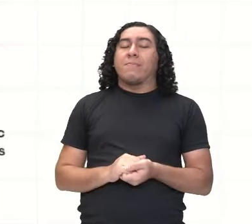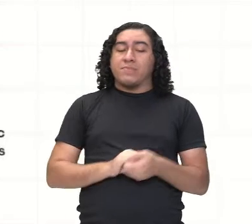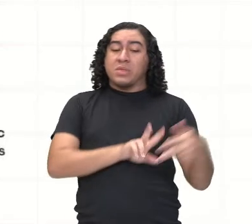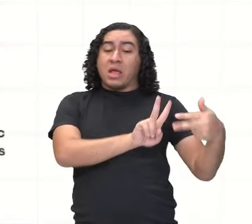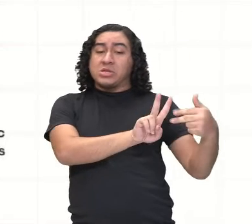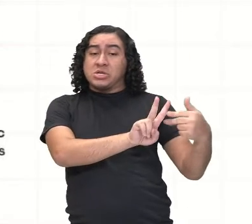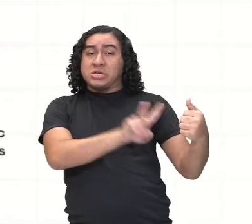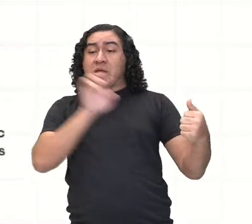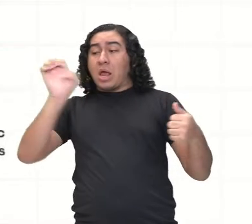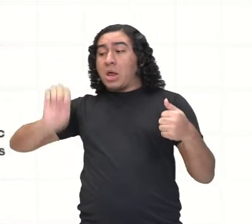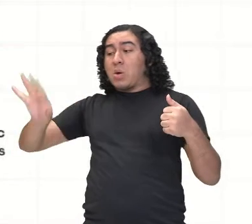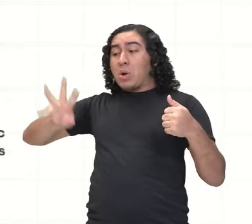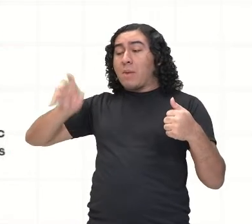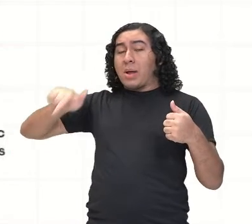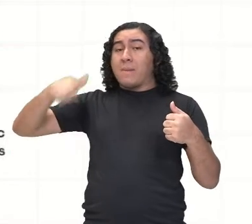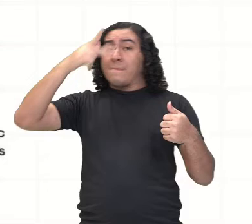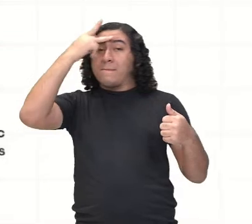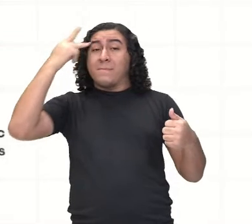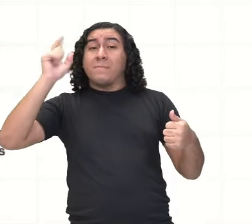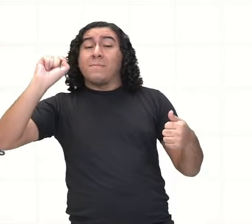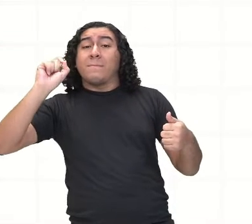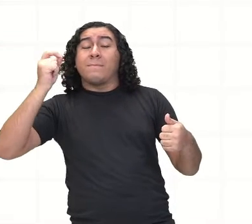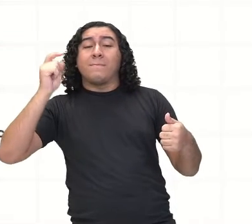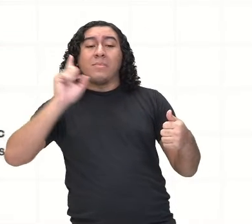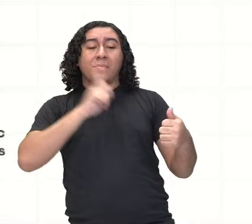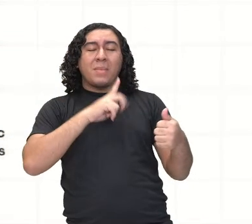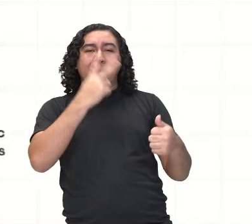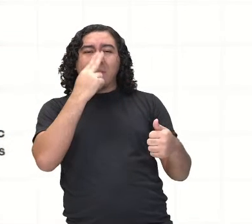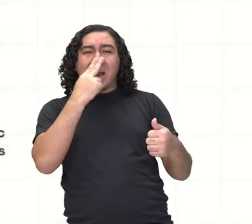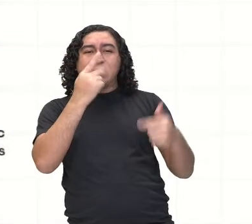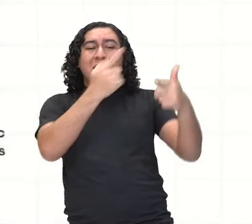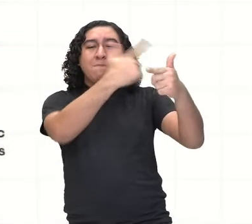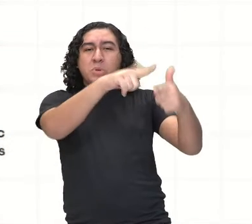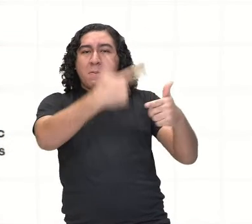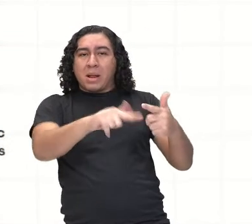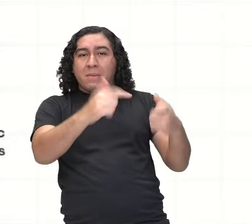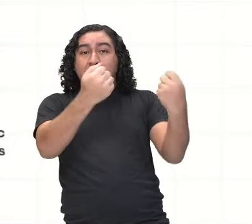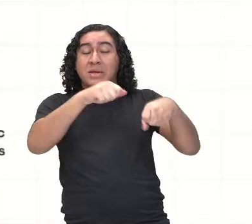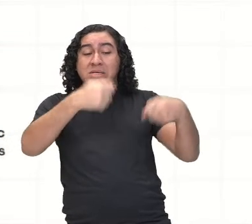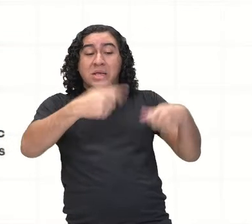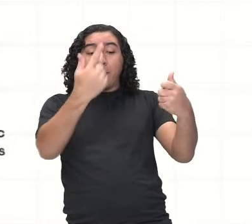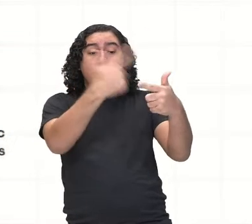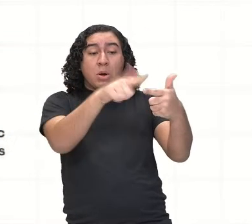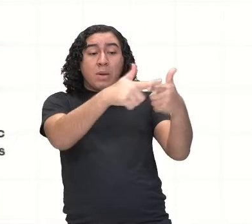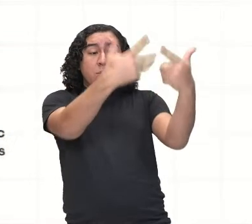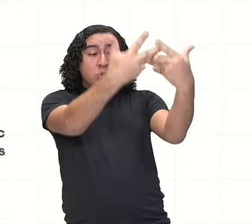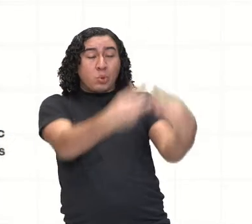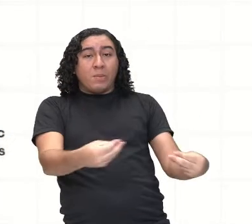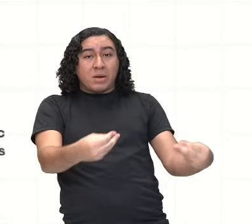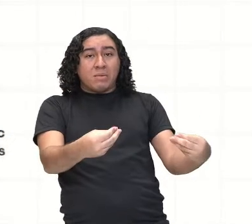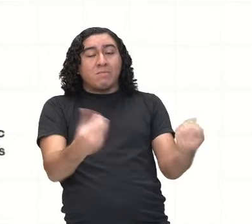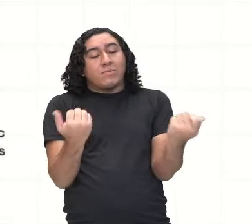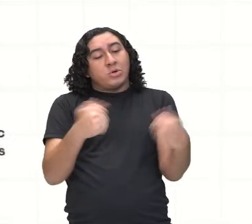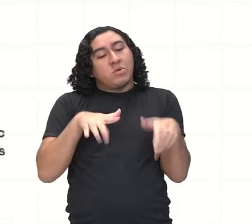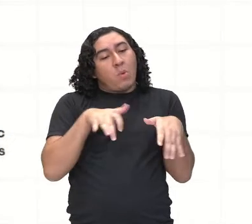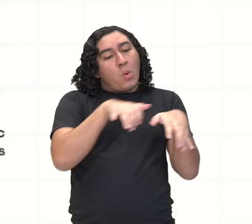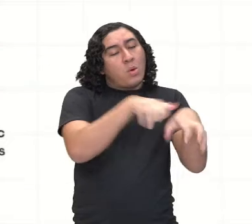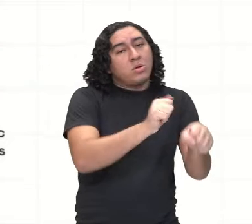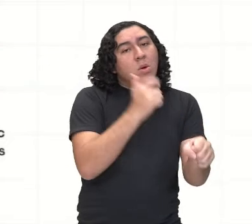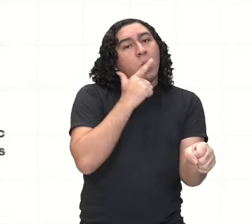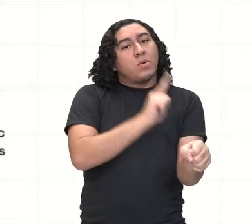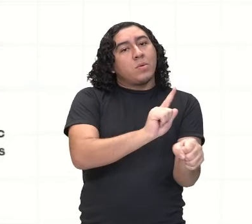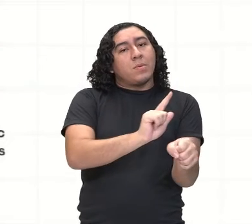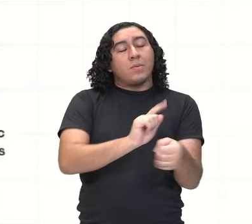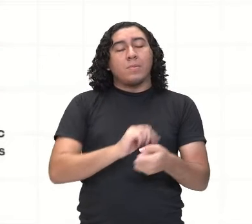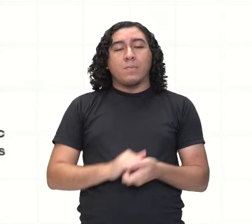eram considerados, obstáculos a serem superados nesse processo de conquista.